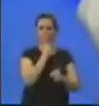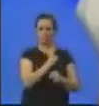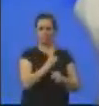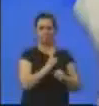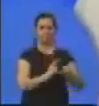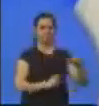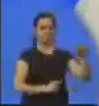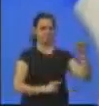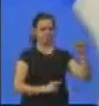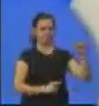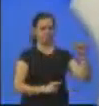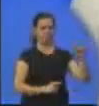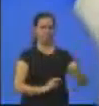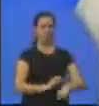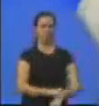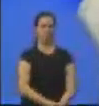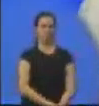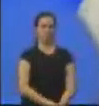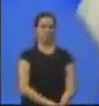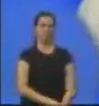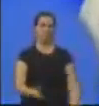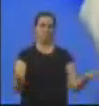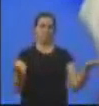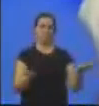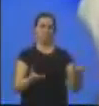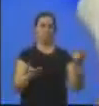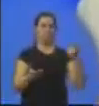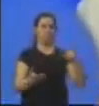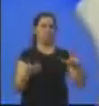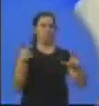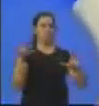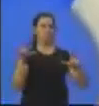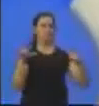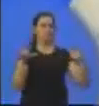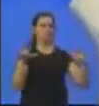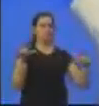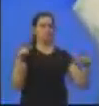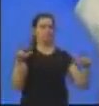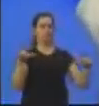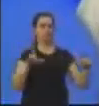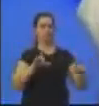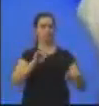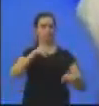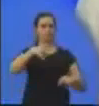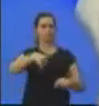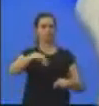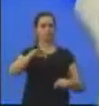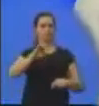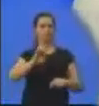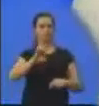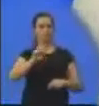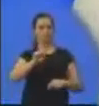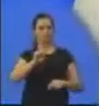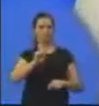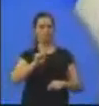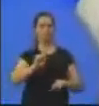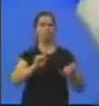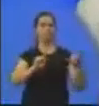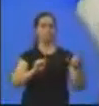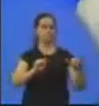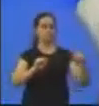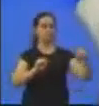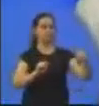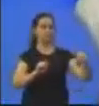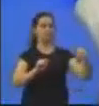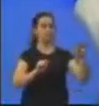alternativa A. Então, vamos agora a alguns outros limites. Então, limite no infinito, isto é, limite quando